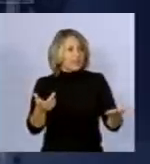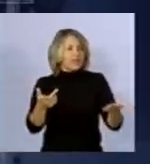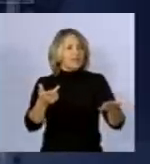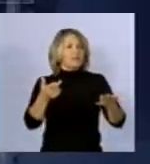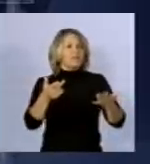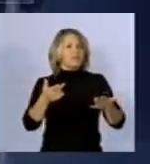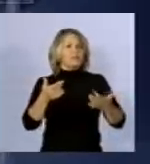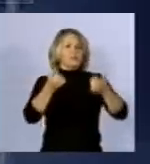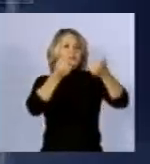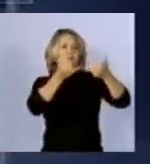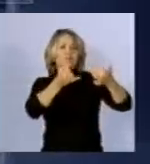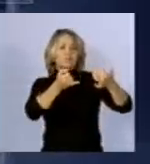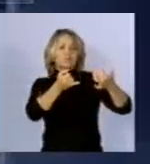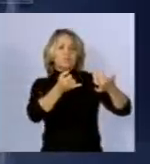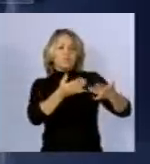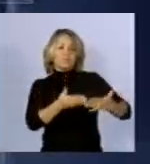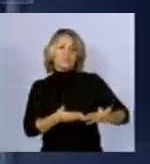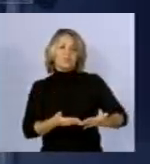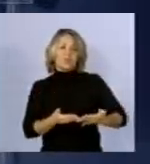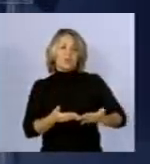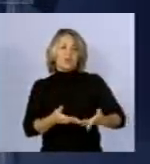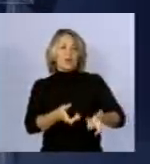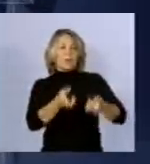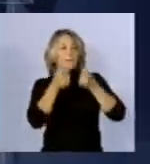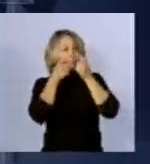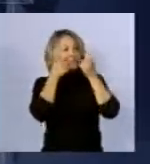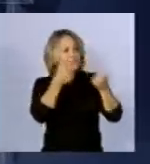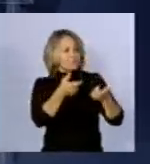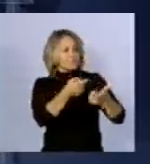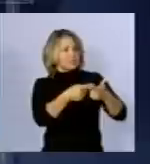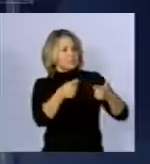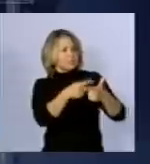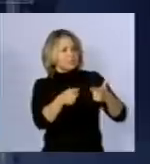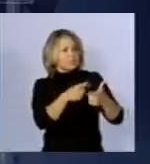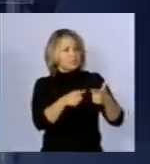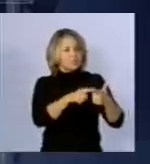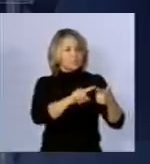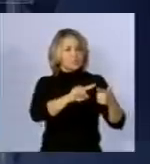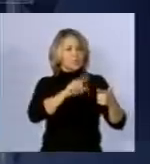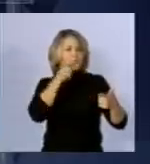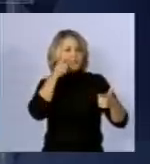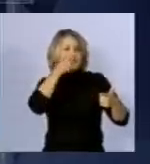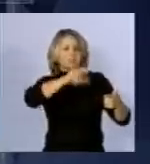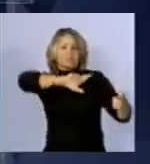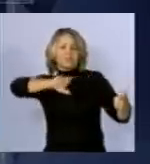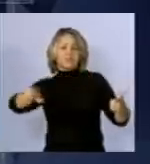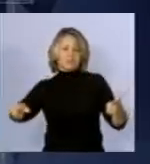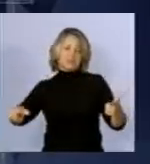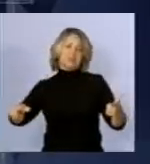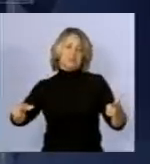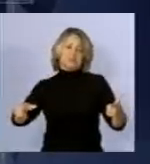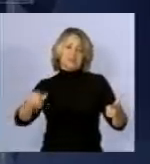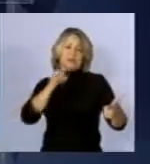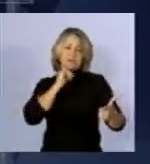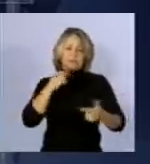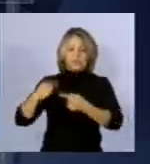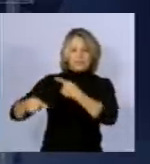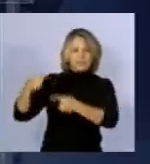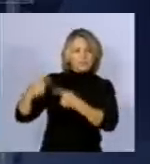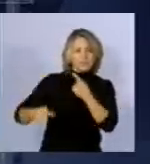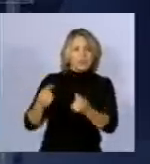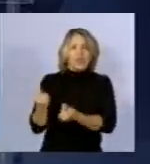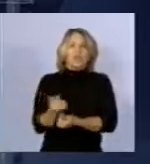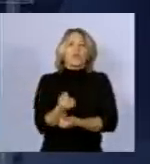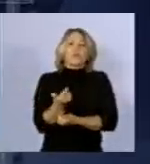eh eh a perceber o problema por um outro enfoque quer dizer então a discussão é quanto